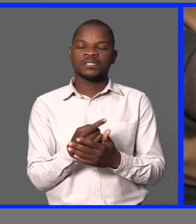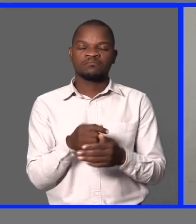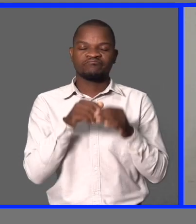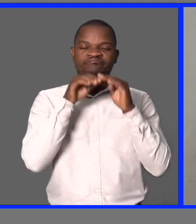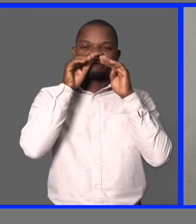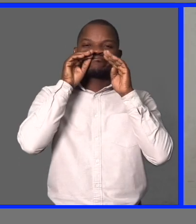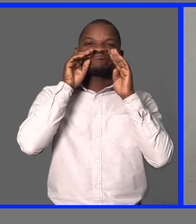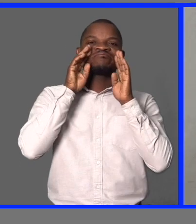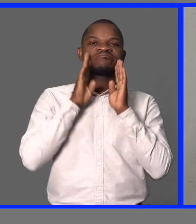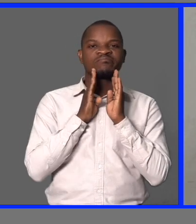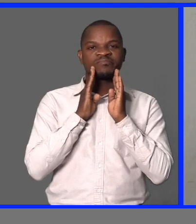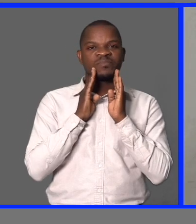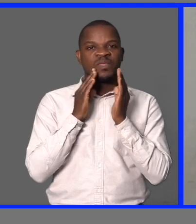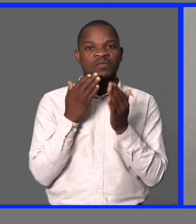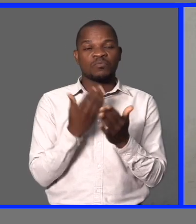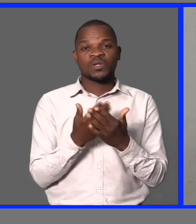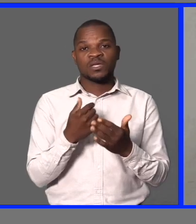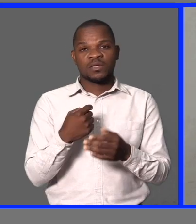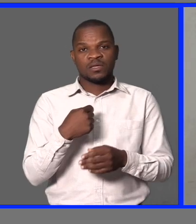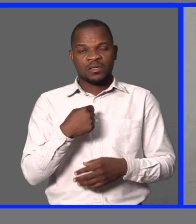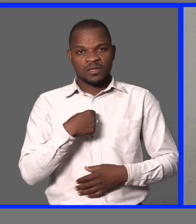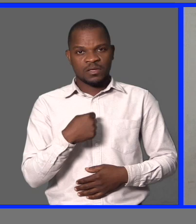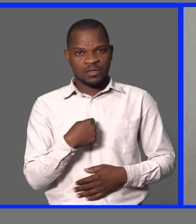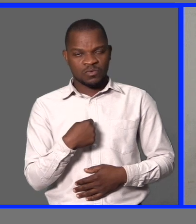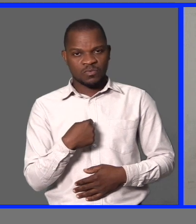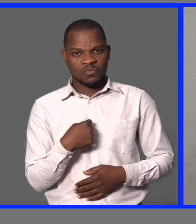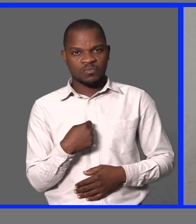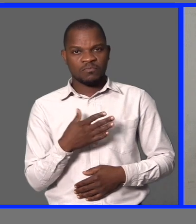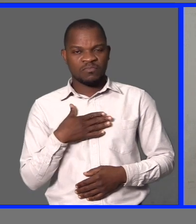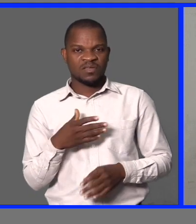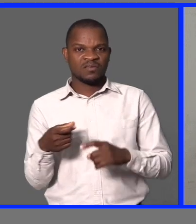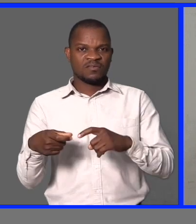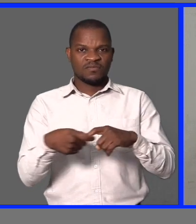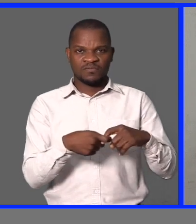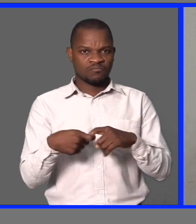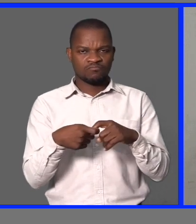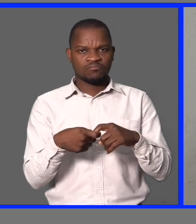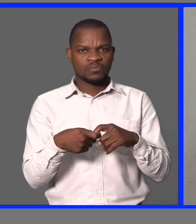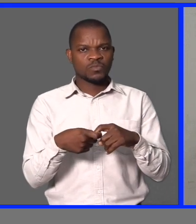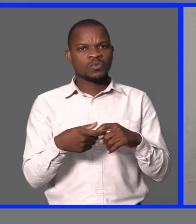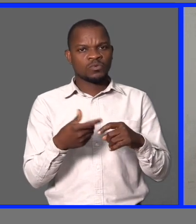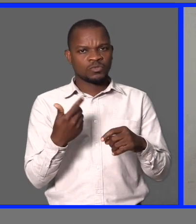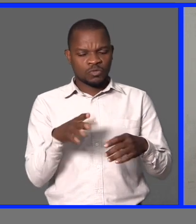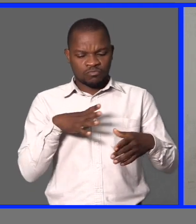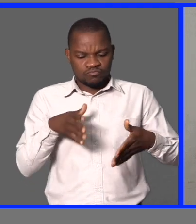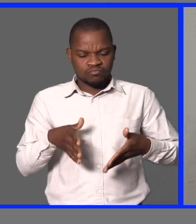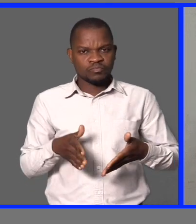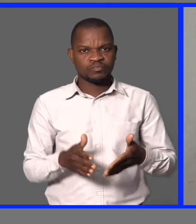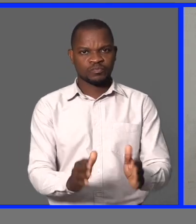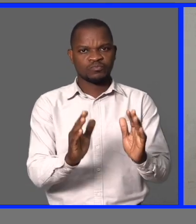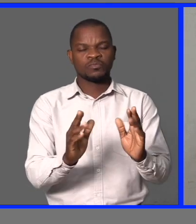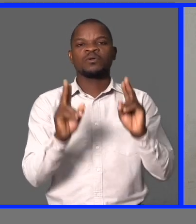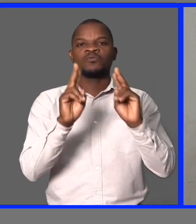notícia. Foi uma grande tristeza, porque, na verdade, no seio de uma família onde nós temos, percebemos que nós temos uma pessoa